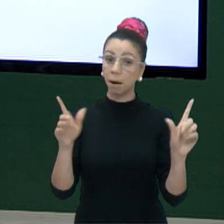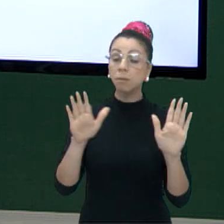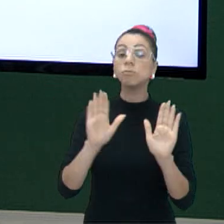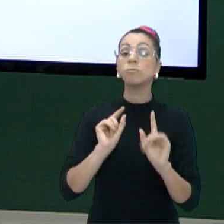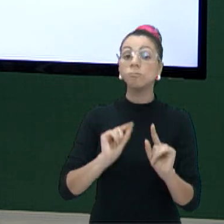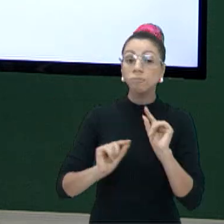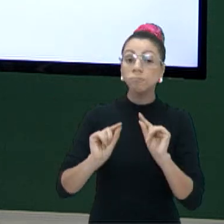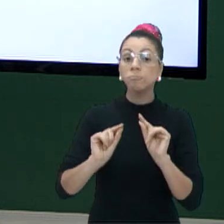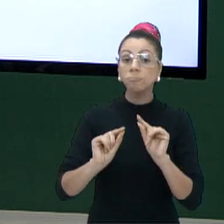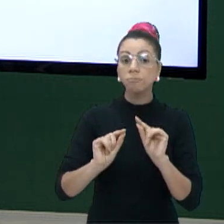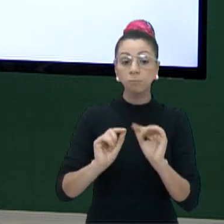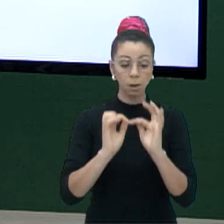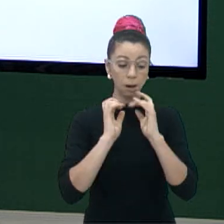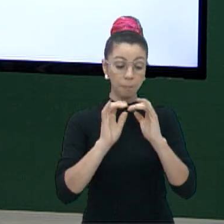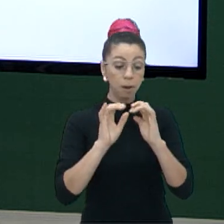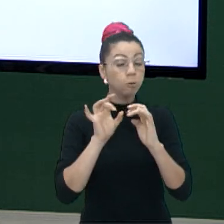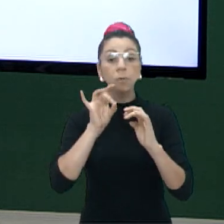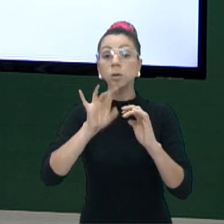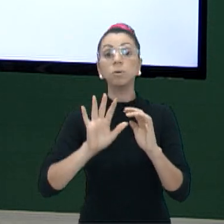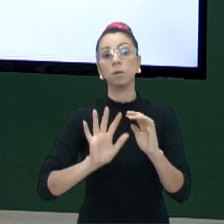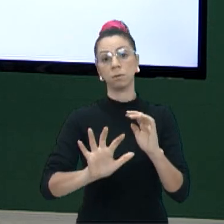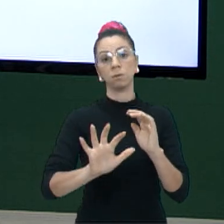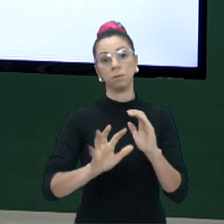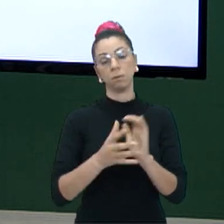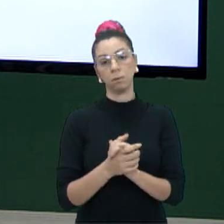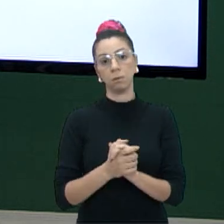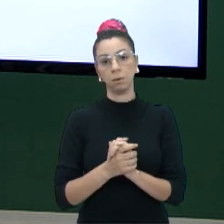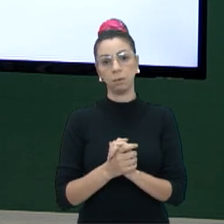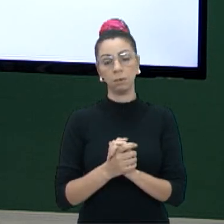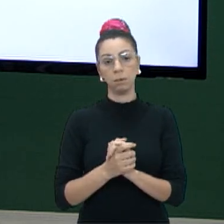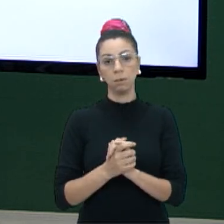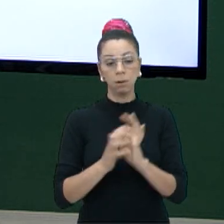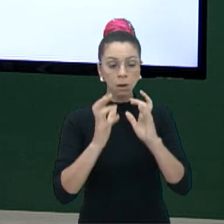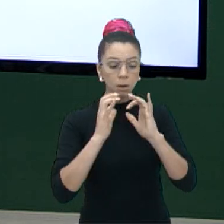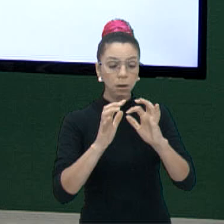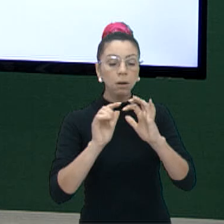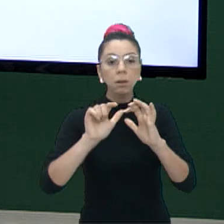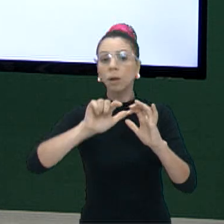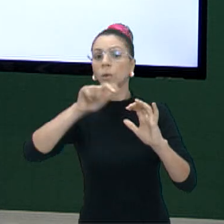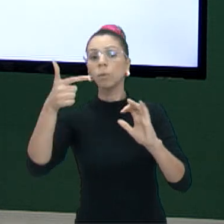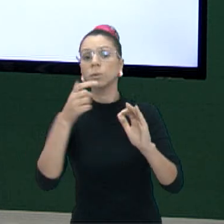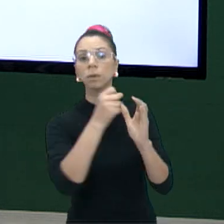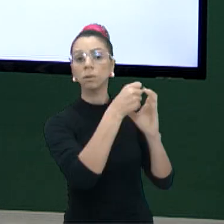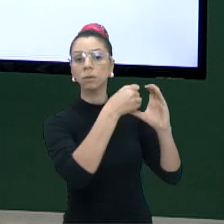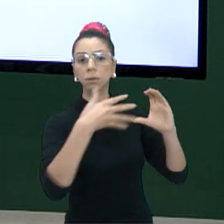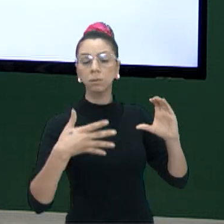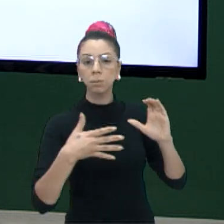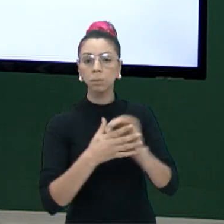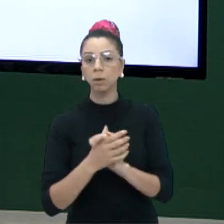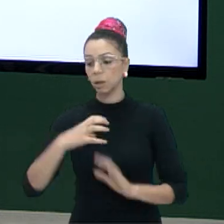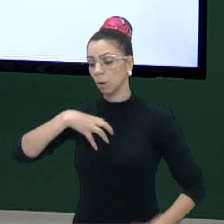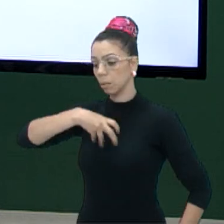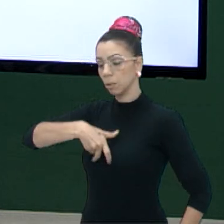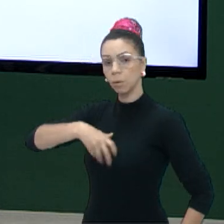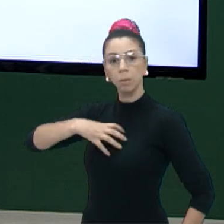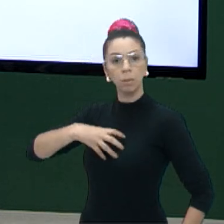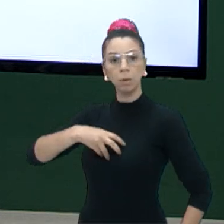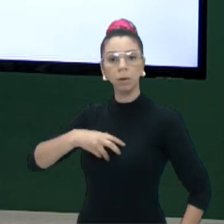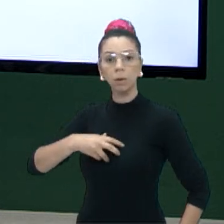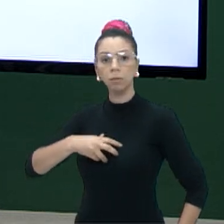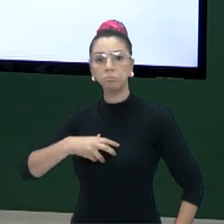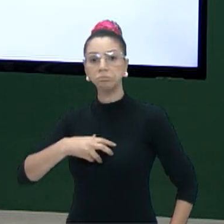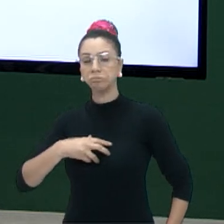o quê? A mente não é só isso, a mente não está limitada a isso. A mente tem outras características que o behaviorismo não